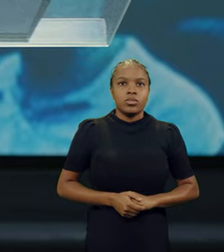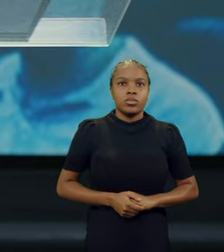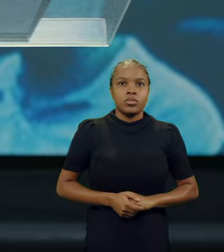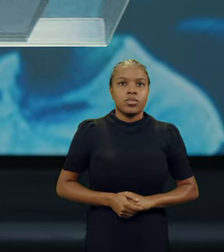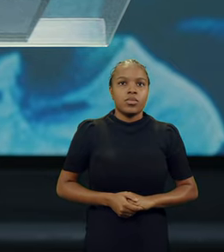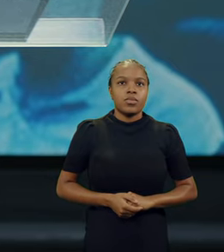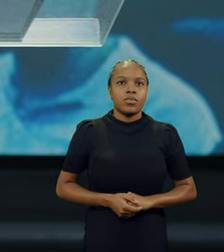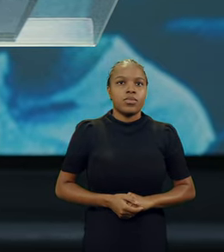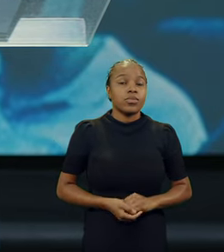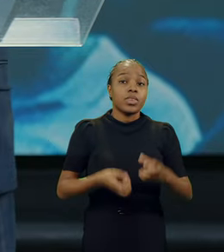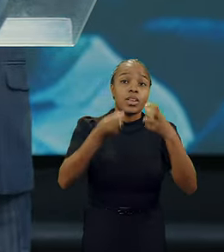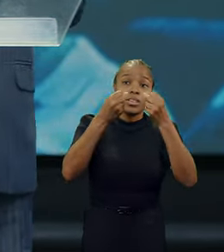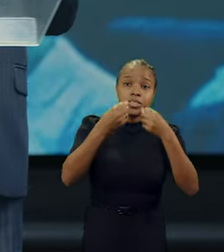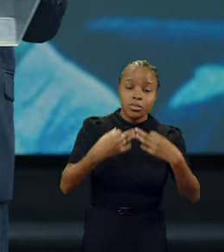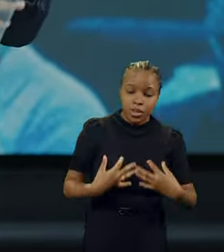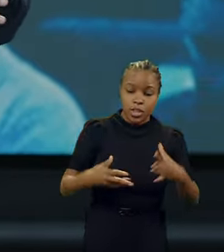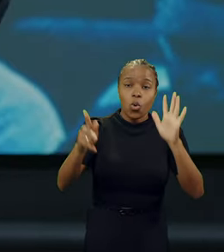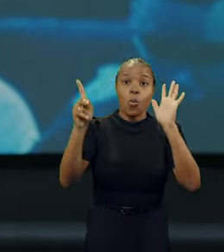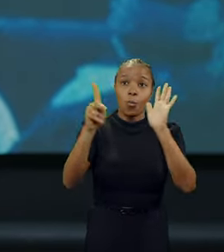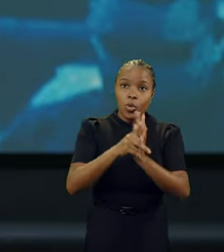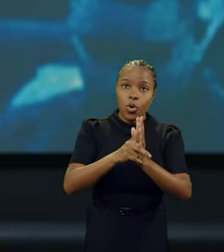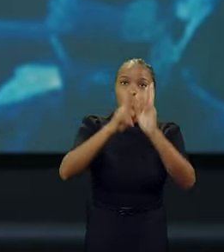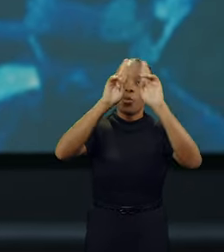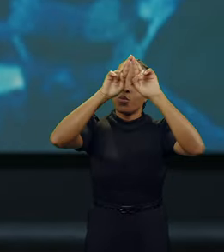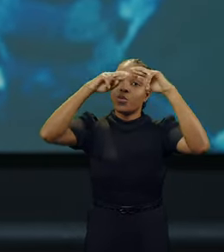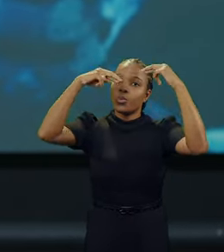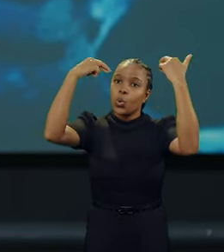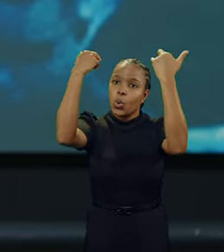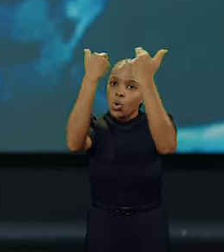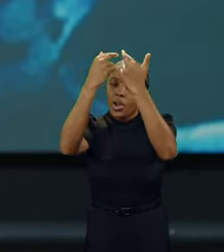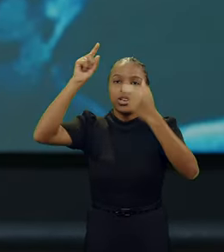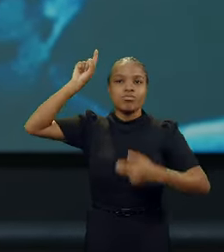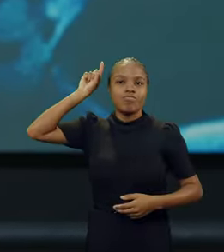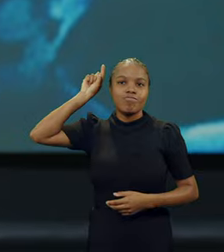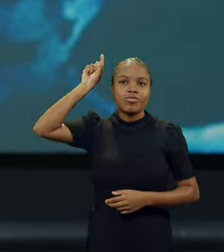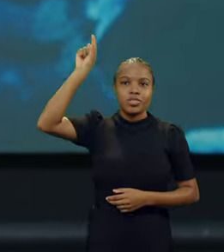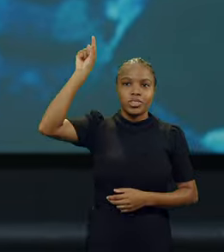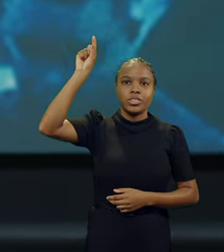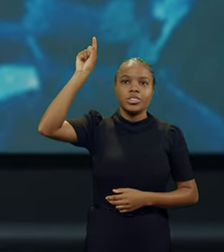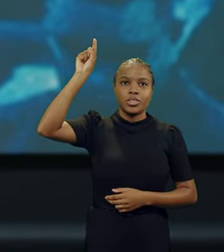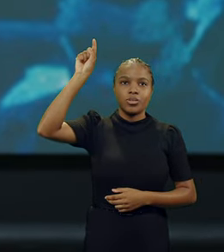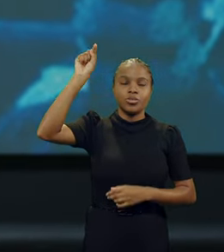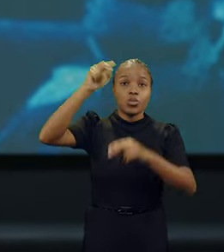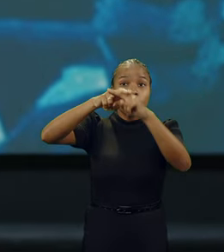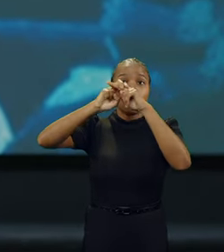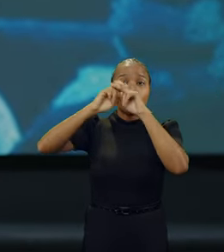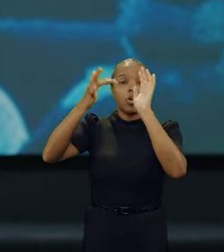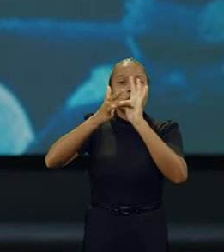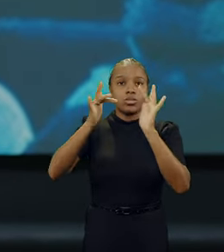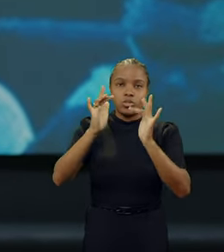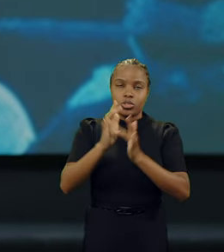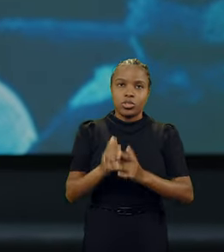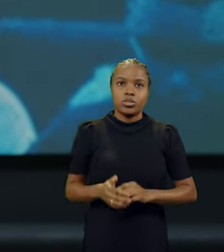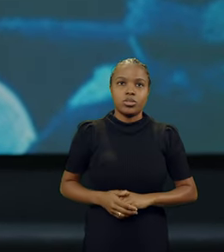Fala justamente do reino dos céus através da pessoa bendita de Jesus.